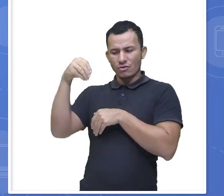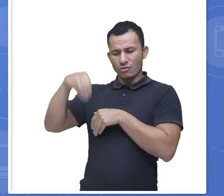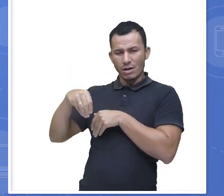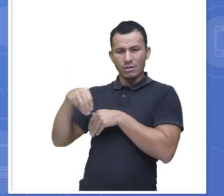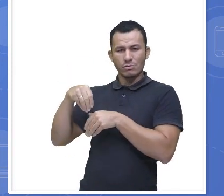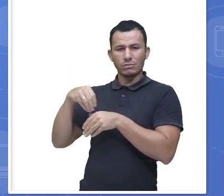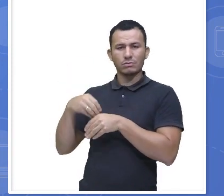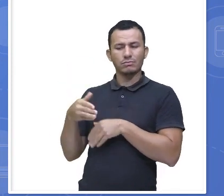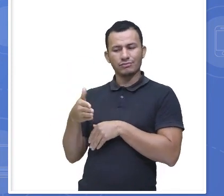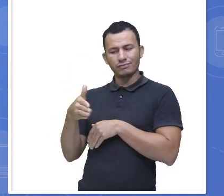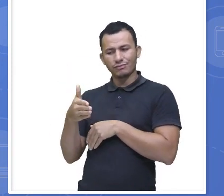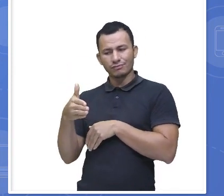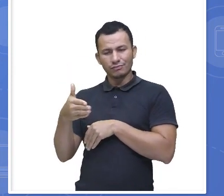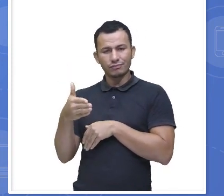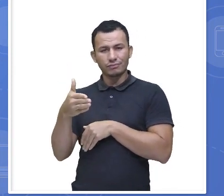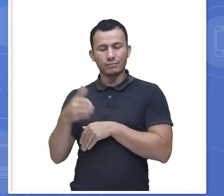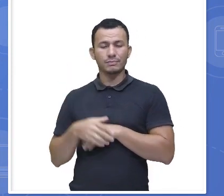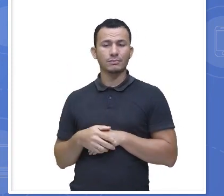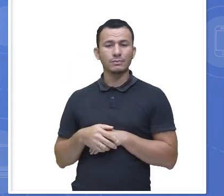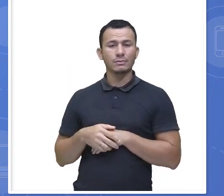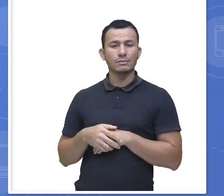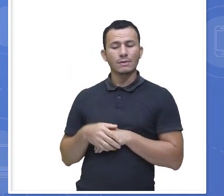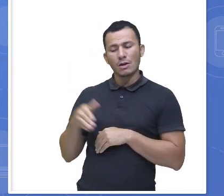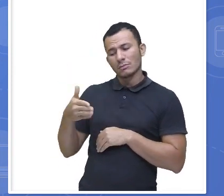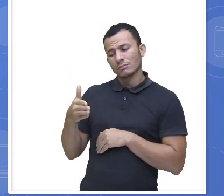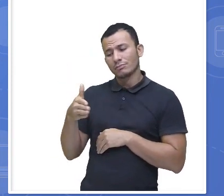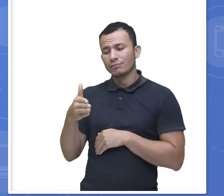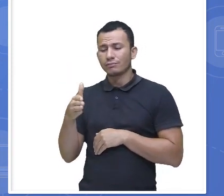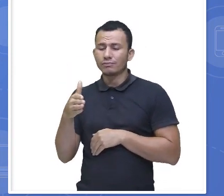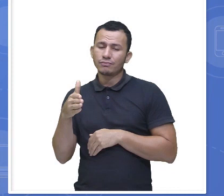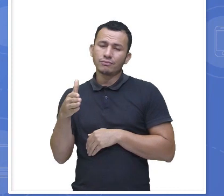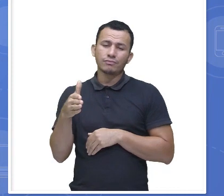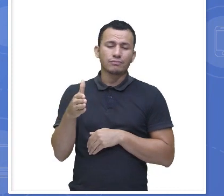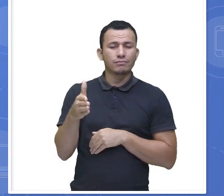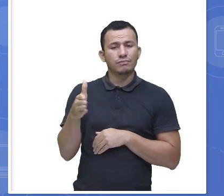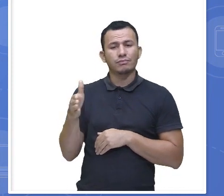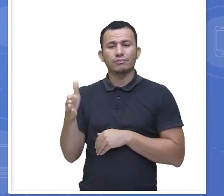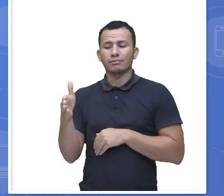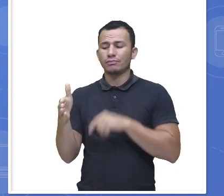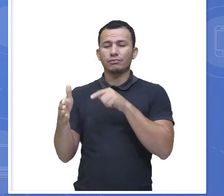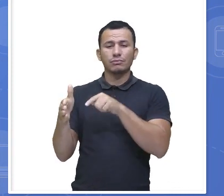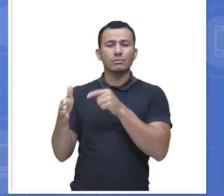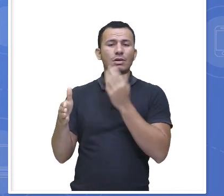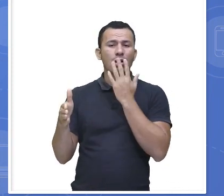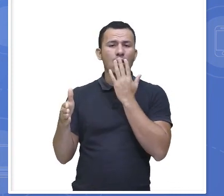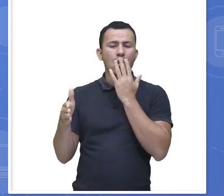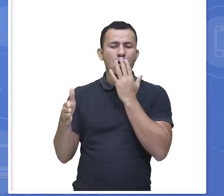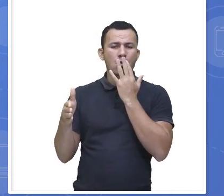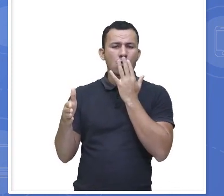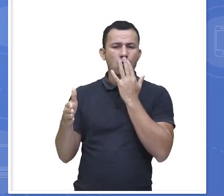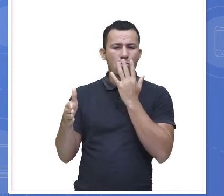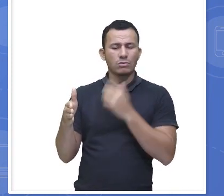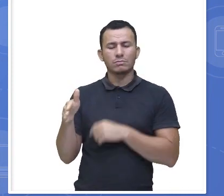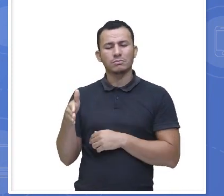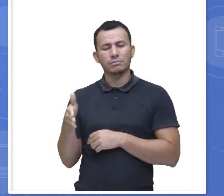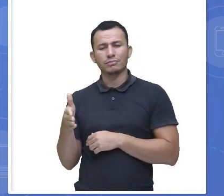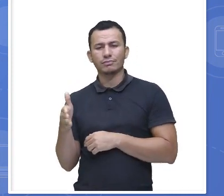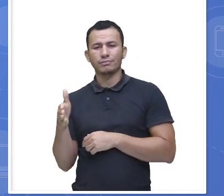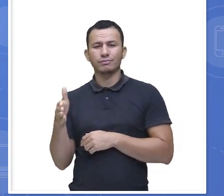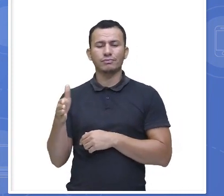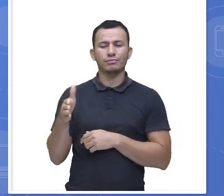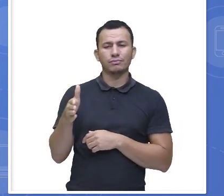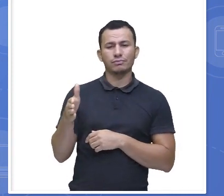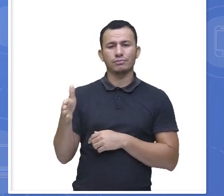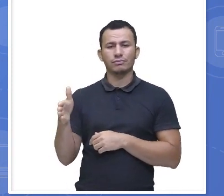cor do peixe. Vivia o peixe tranquilamente acompanhado pela sua cor encarnada. Quando